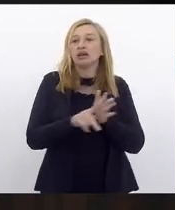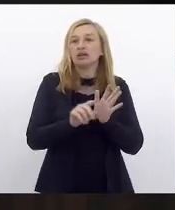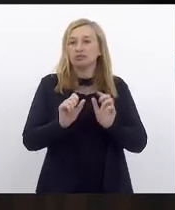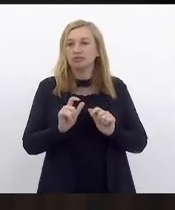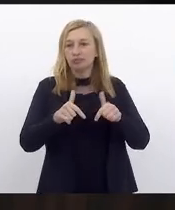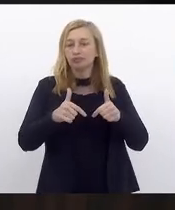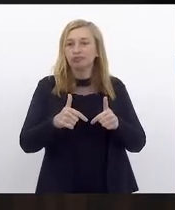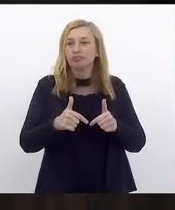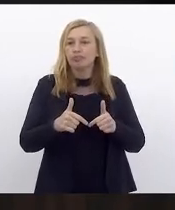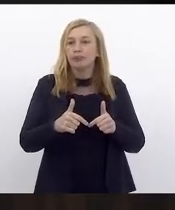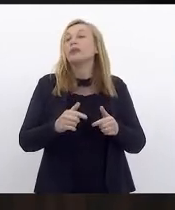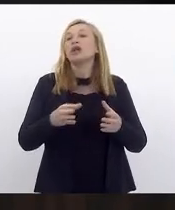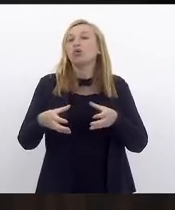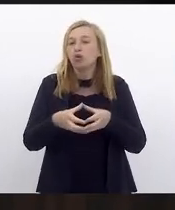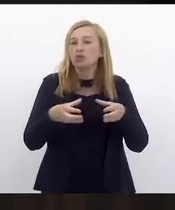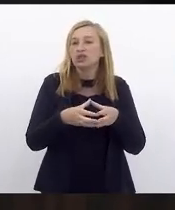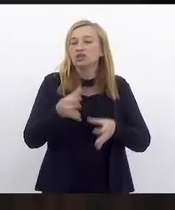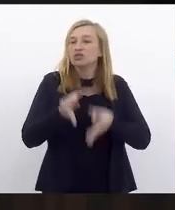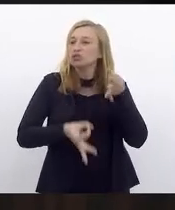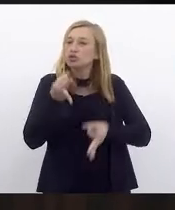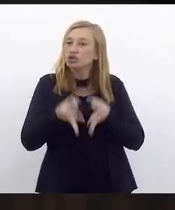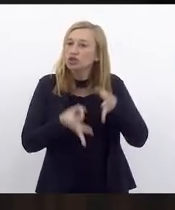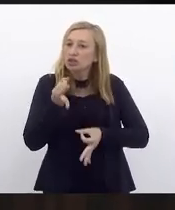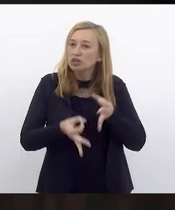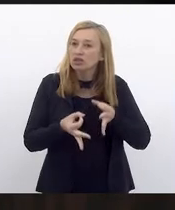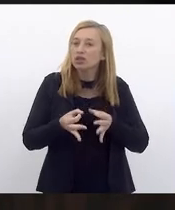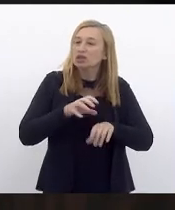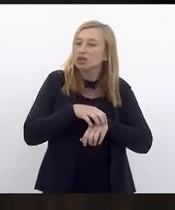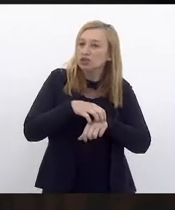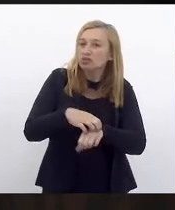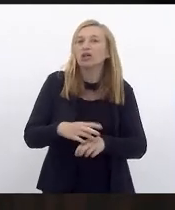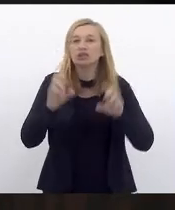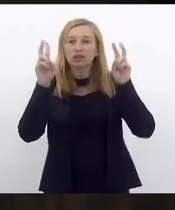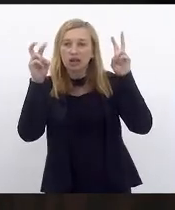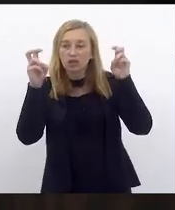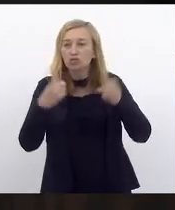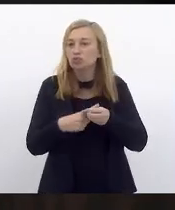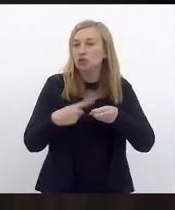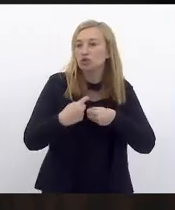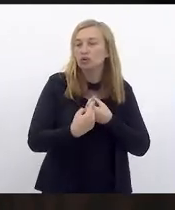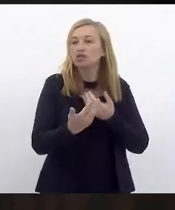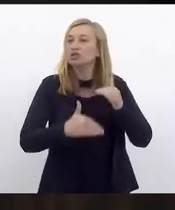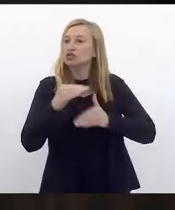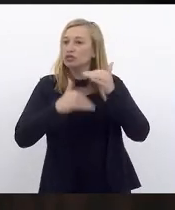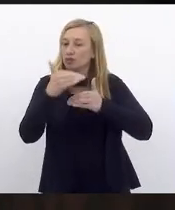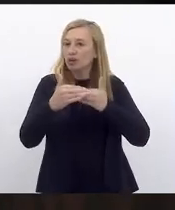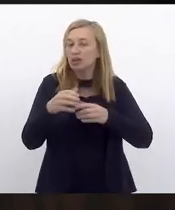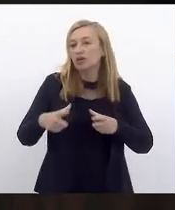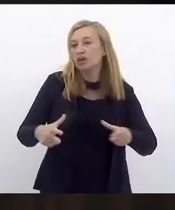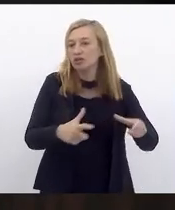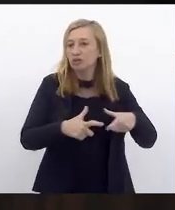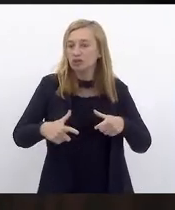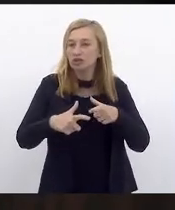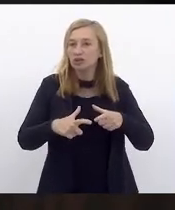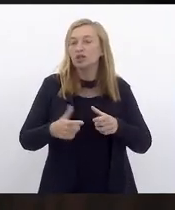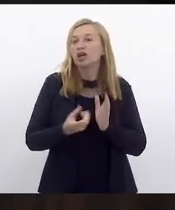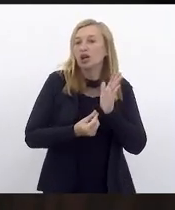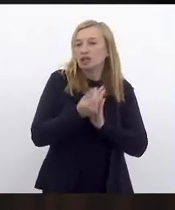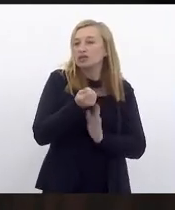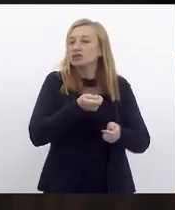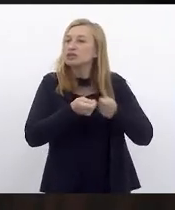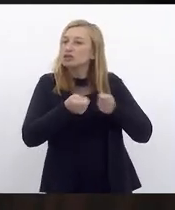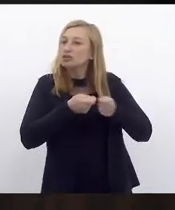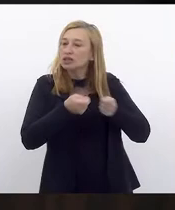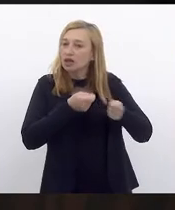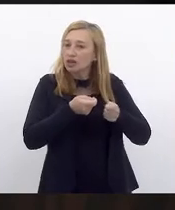pendendo de pareceres das comissões, Constituição e Justiça de Transporte de Assuntos Municipais e Desenvolvimento Regional e de Orçamento, Finanças,